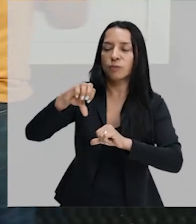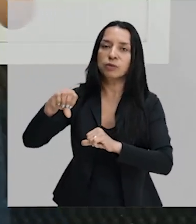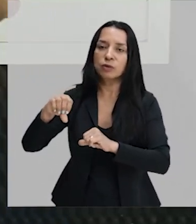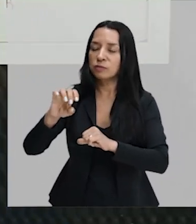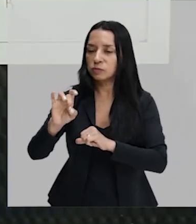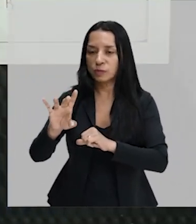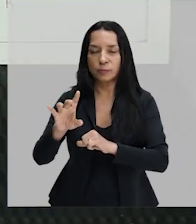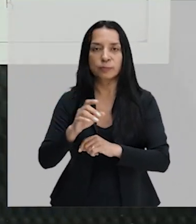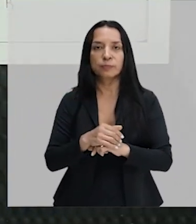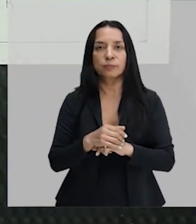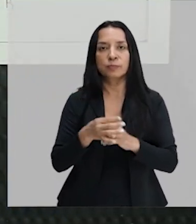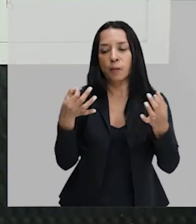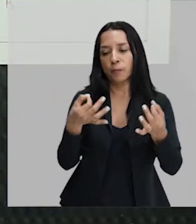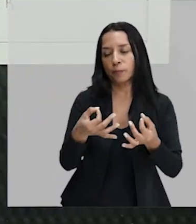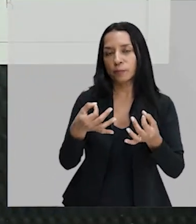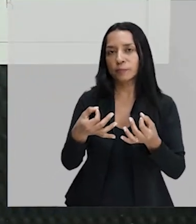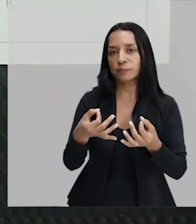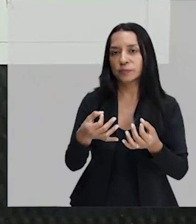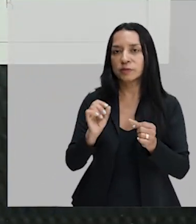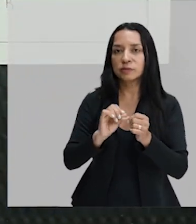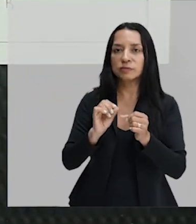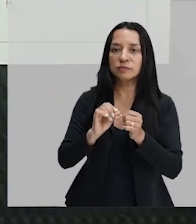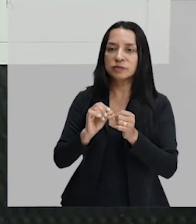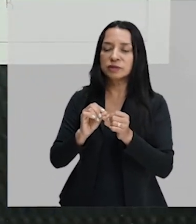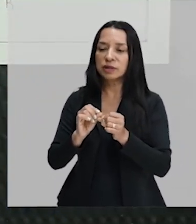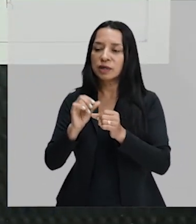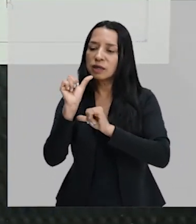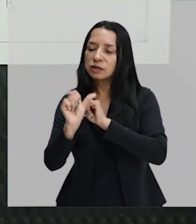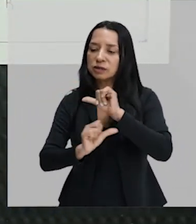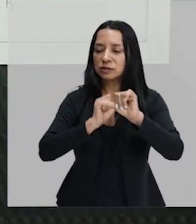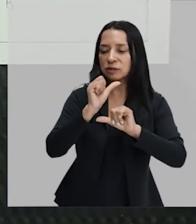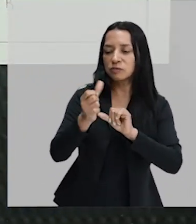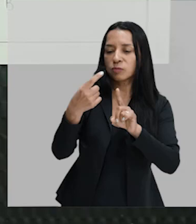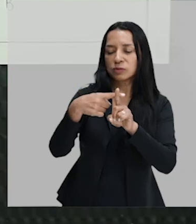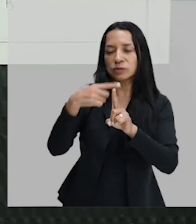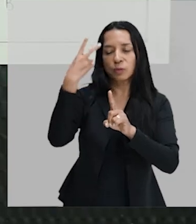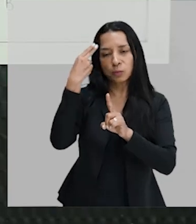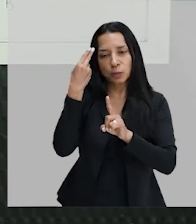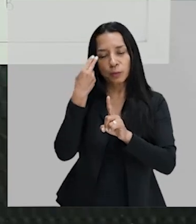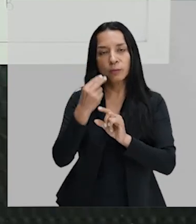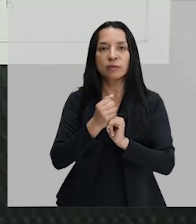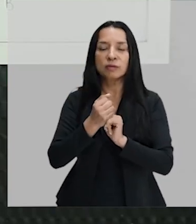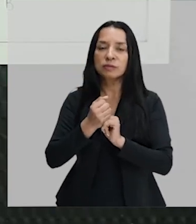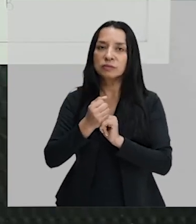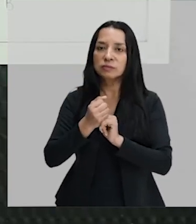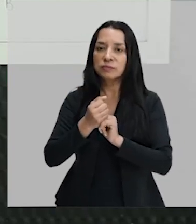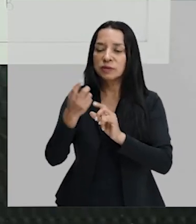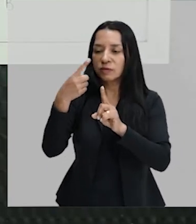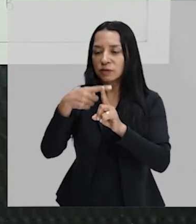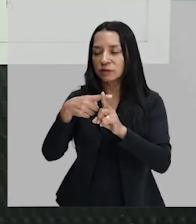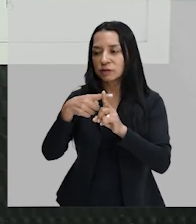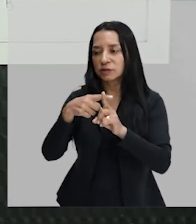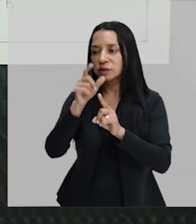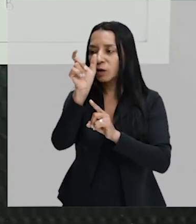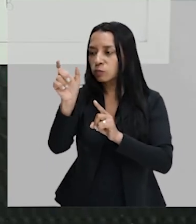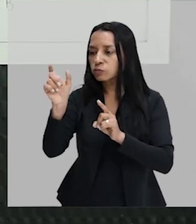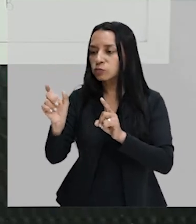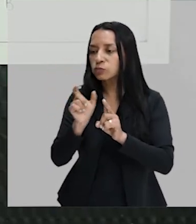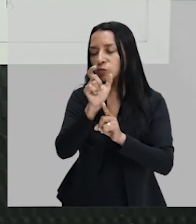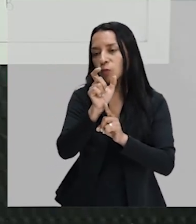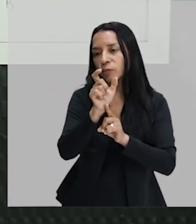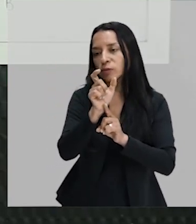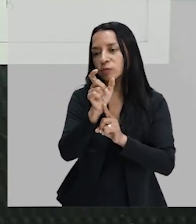9 e menos 10. Certinho? Aí eu vou somar, boto o sinal de mais. E aqui, galera, o que